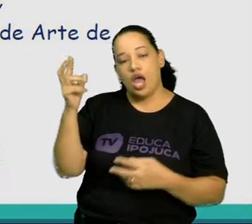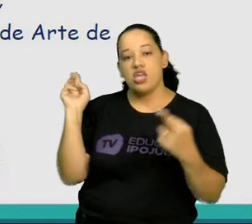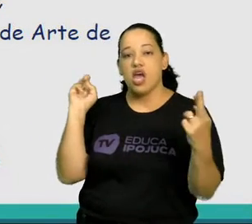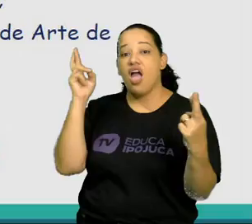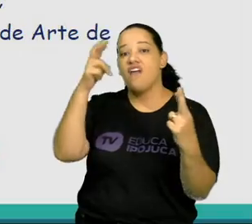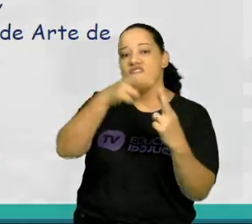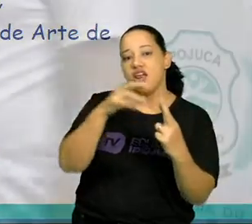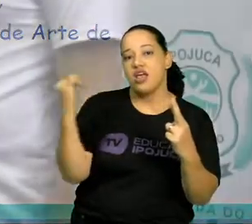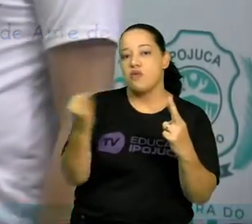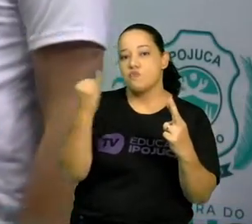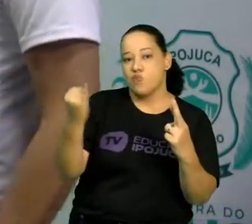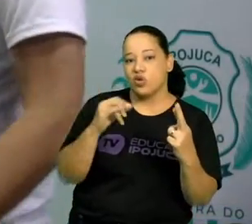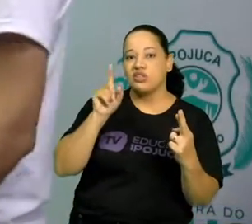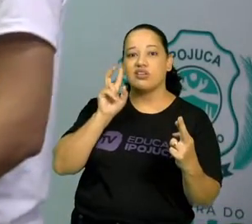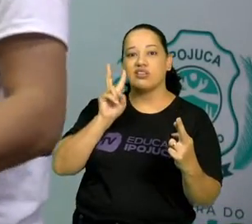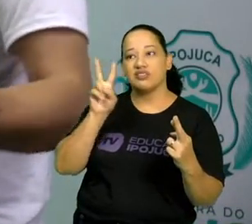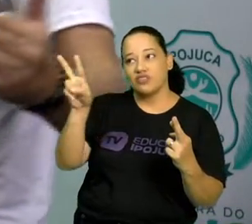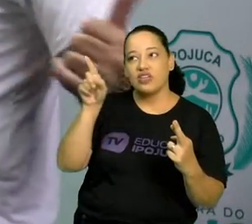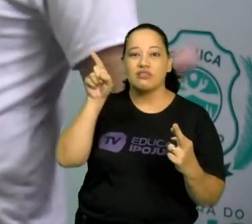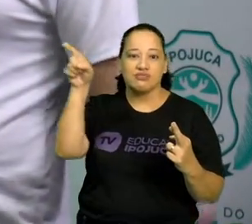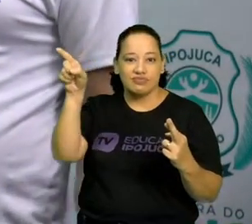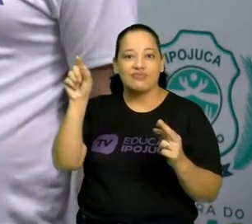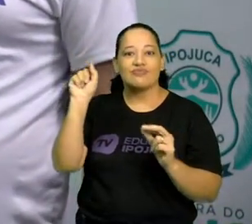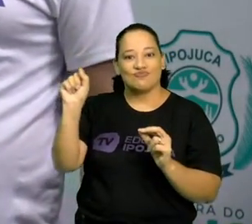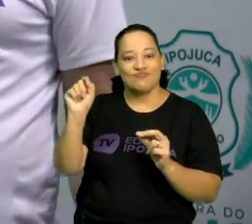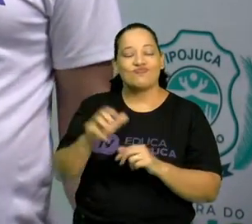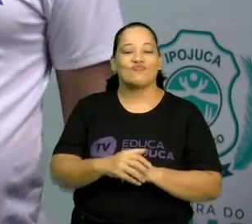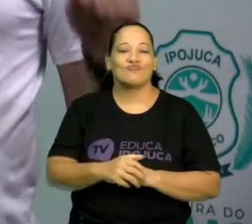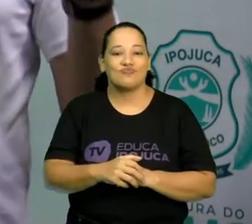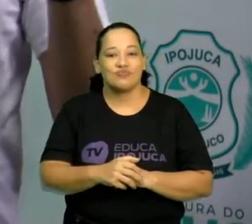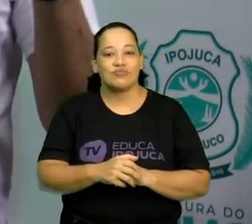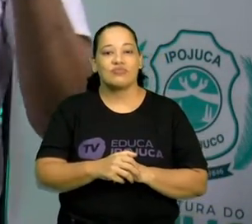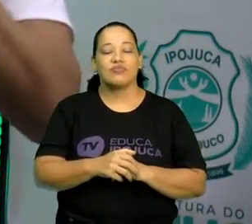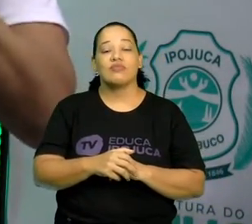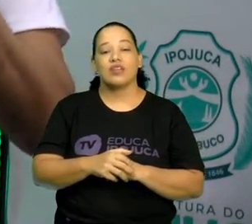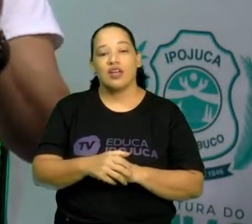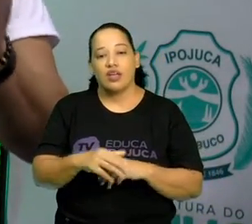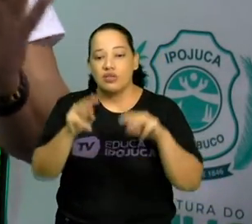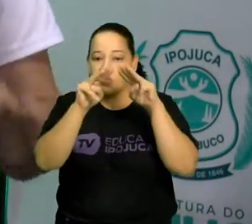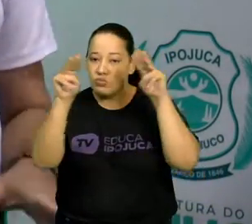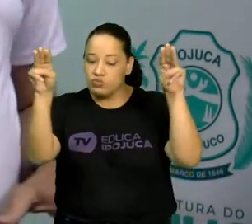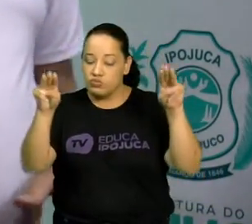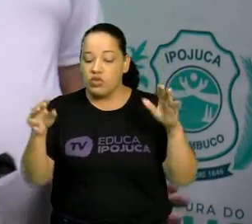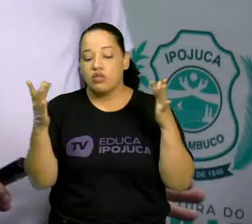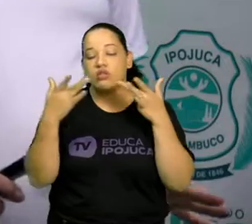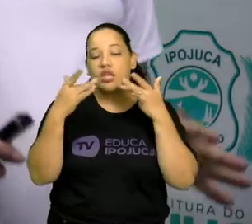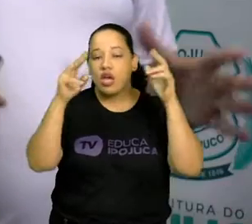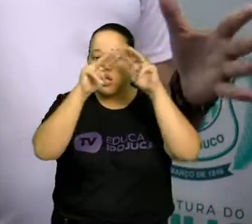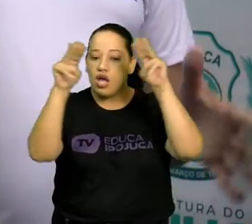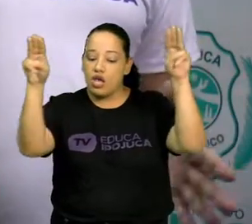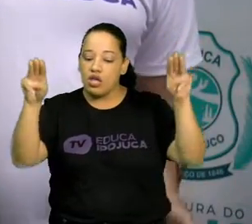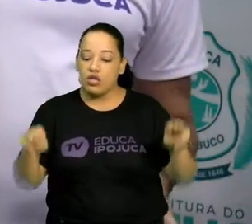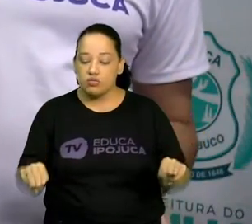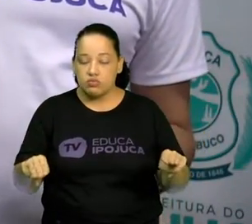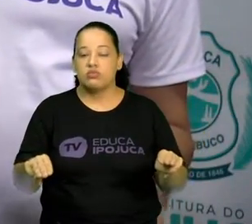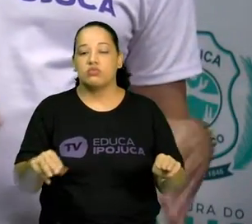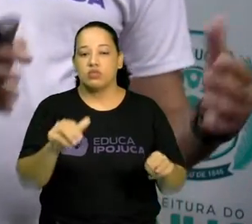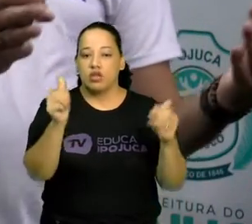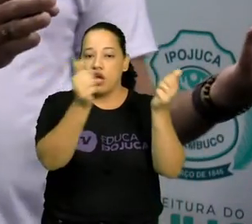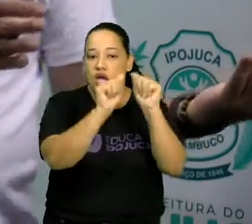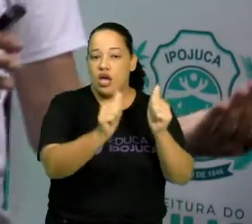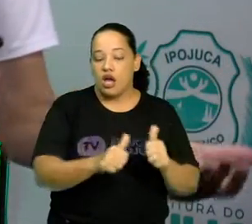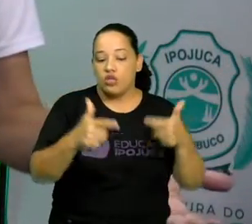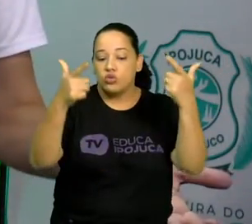Stanislavski e o Teatro de Artes de Moscou. Então vamos lá. Ele está ligado à escola